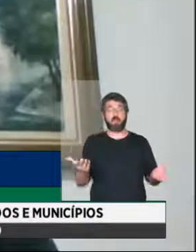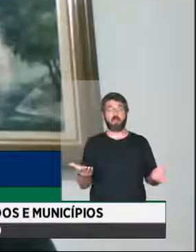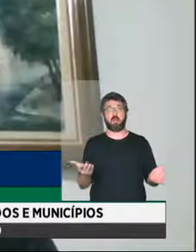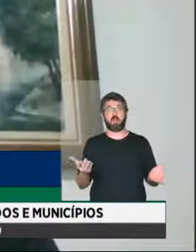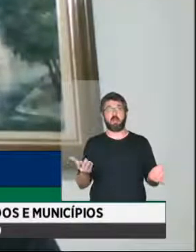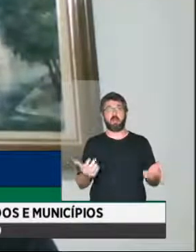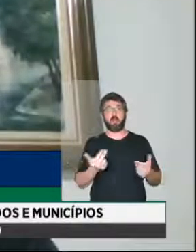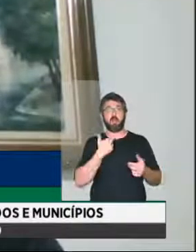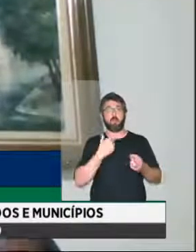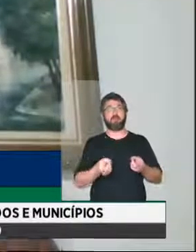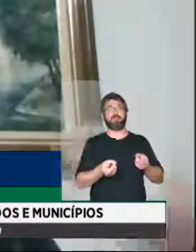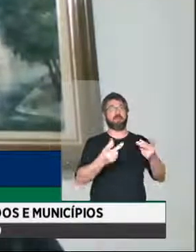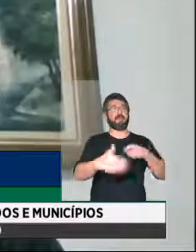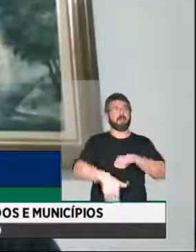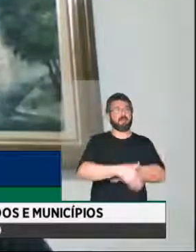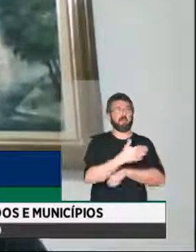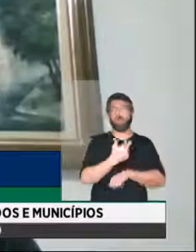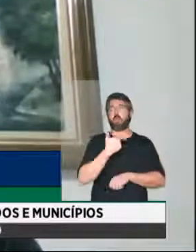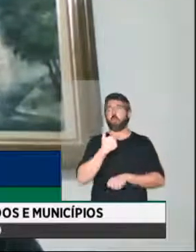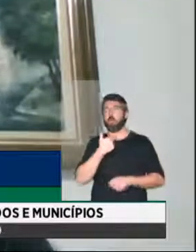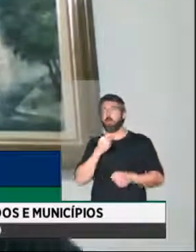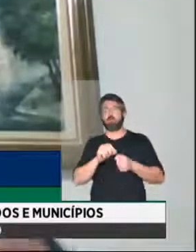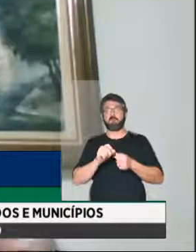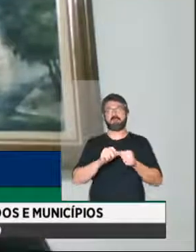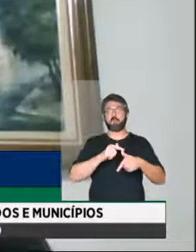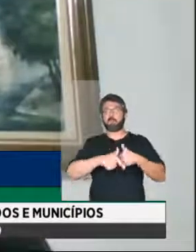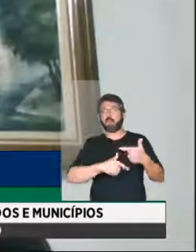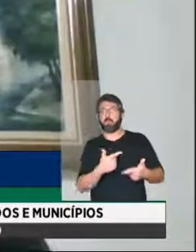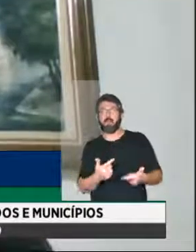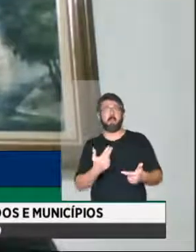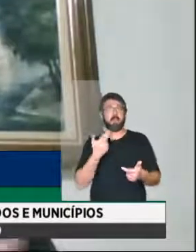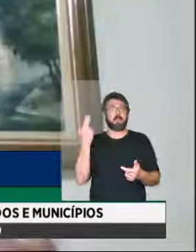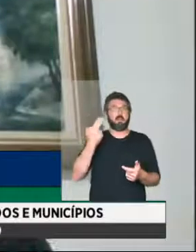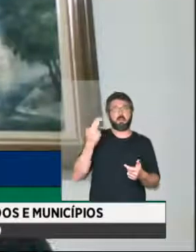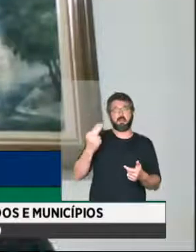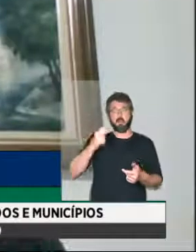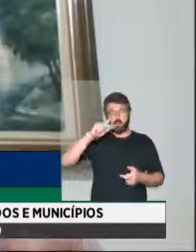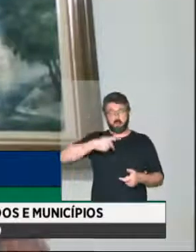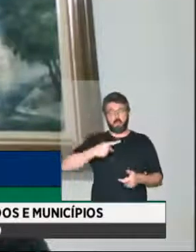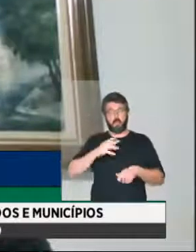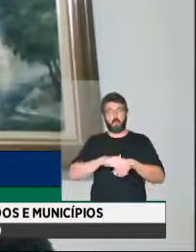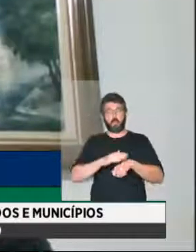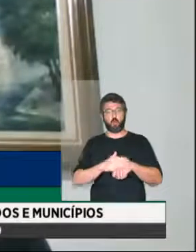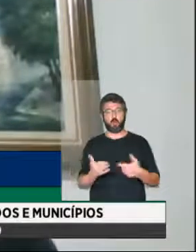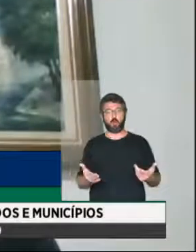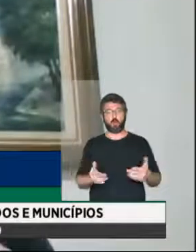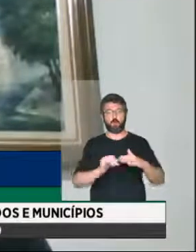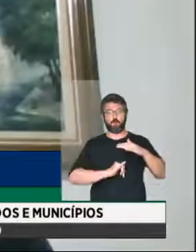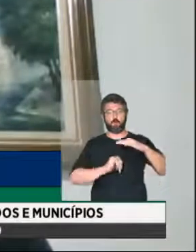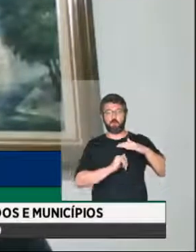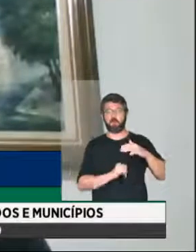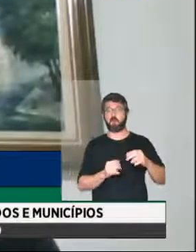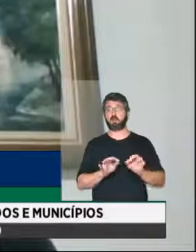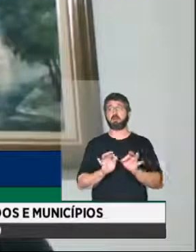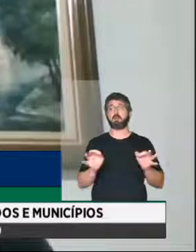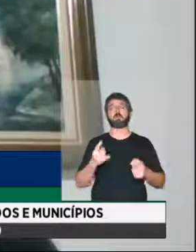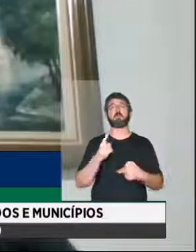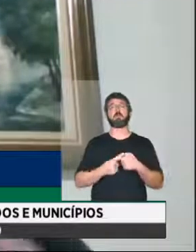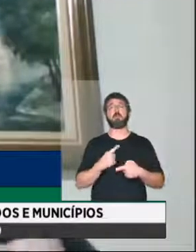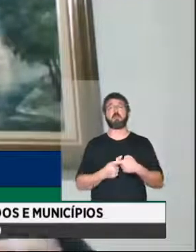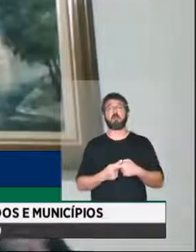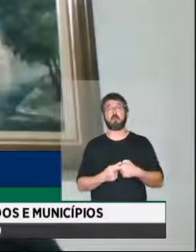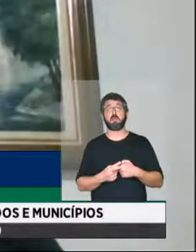podem vender nas ruas, não podem fazer um biscate, não podem trabalhar como autônomos ou no mercado informal, simplesmente